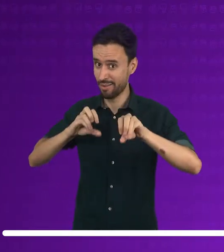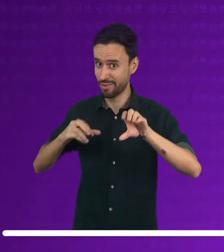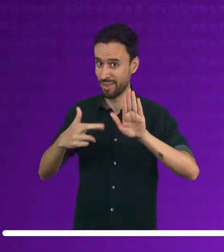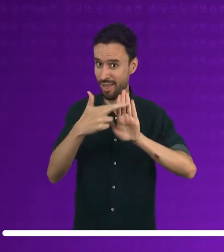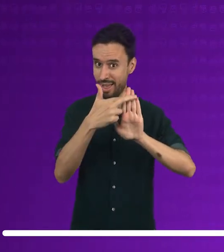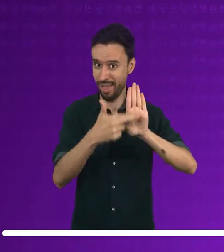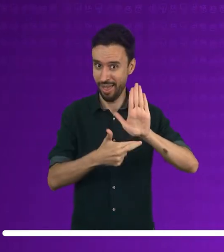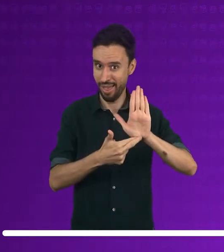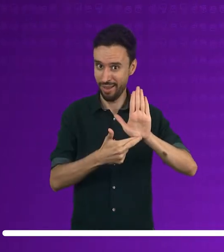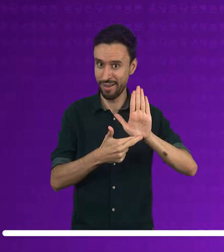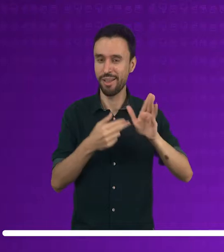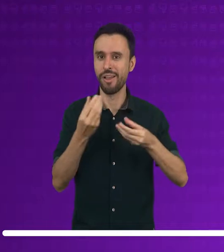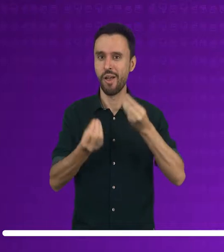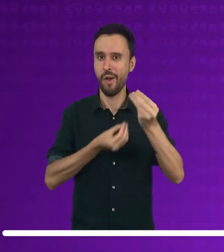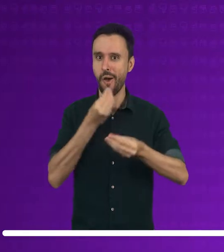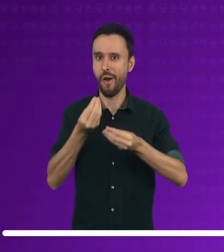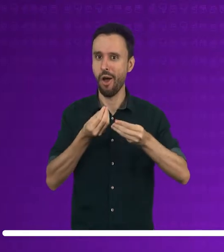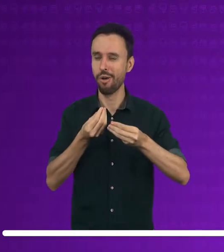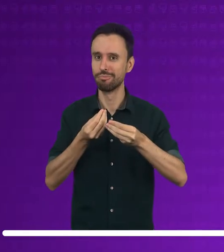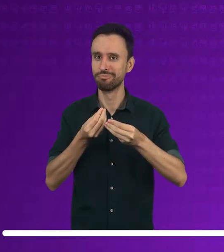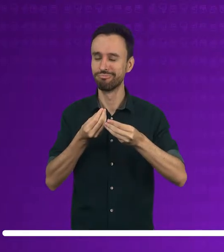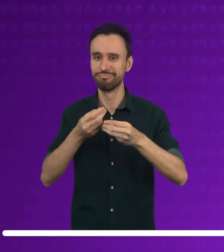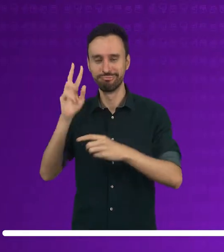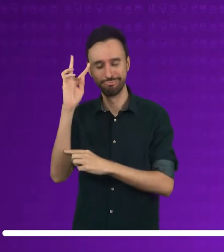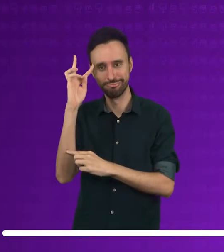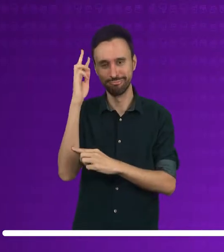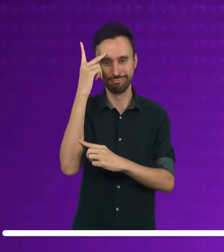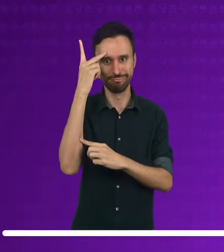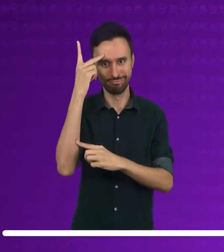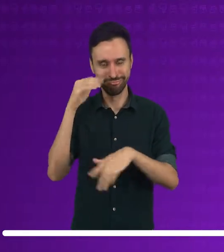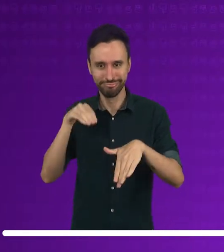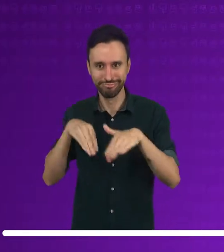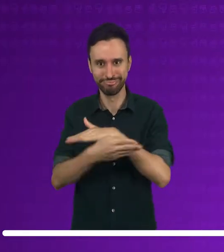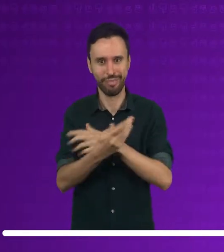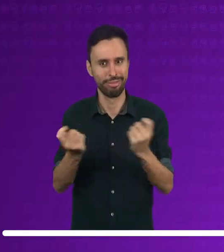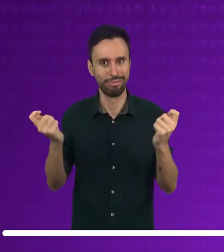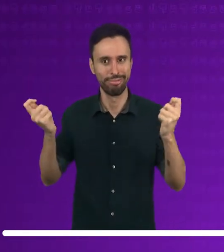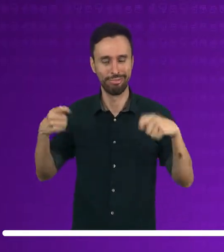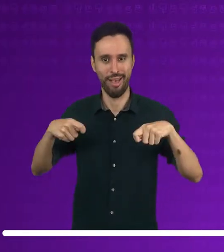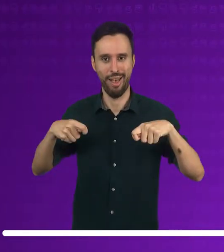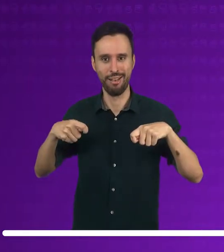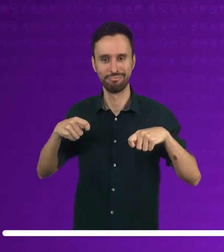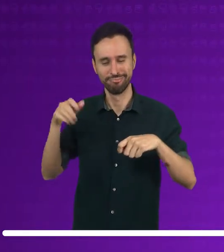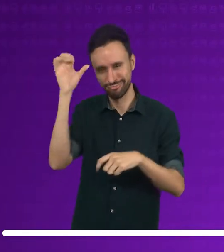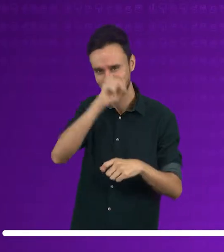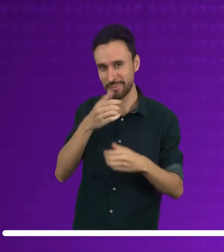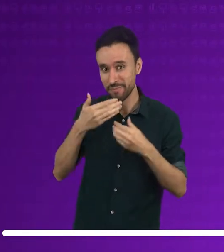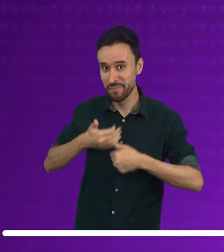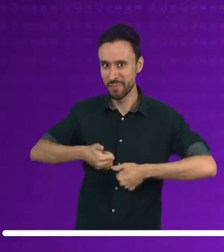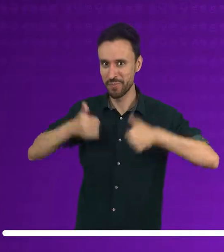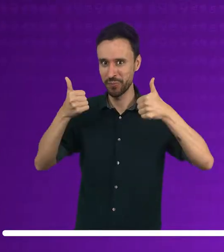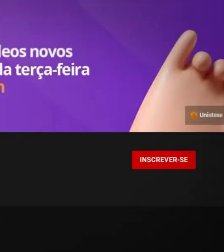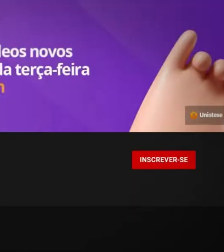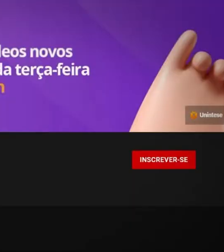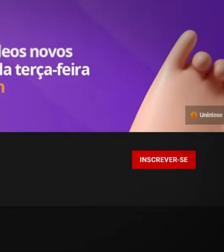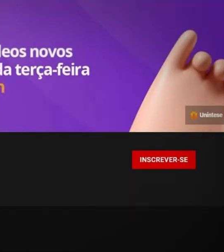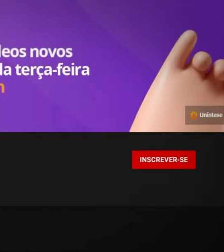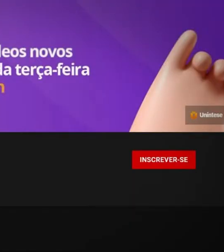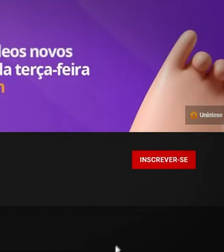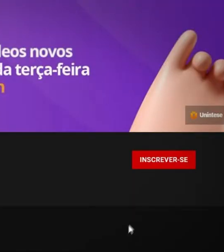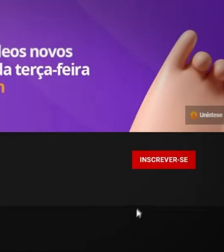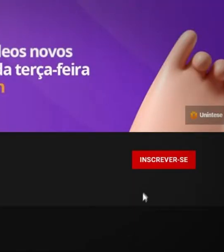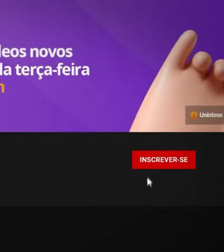te ensinar neste vídeo que com algumas mudanças de hábitos, você pode melhorar muito a produtividade e o aprendizado. Mas